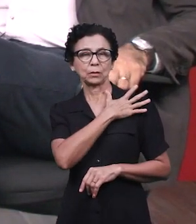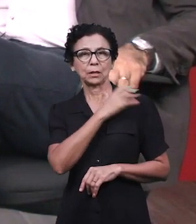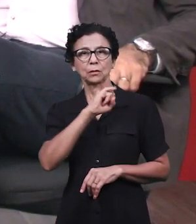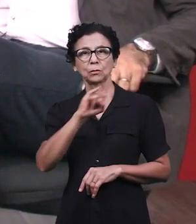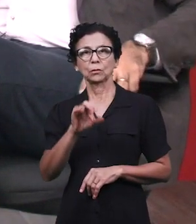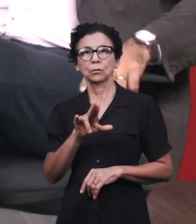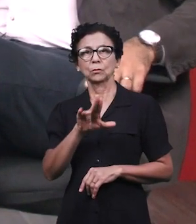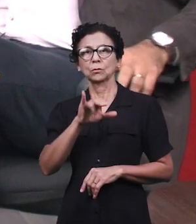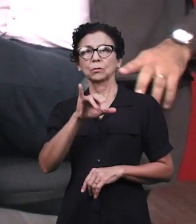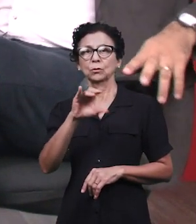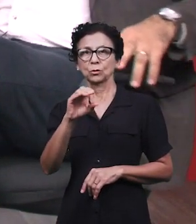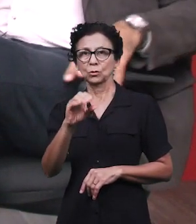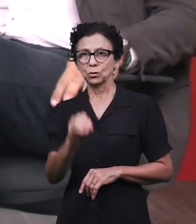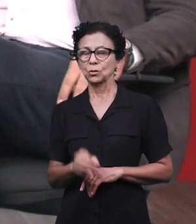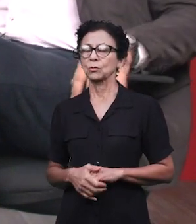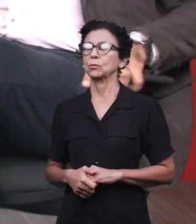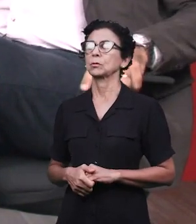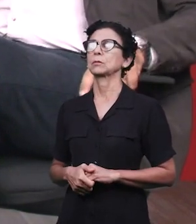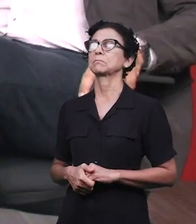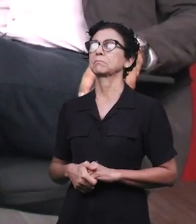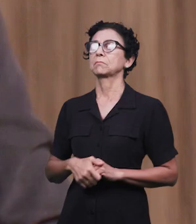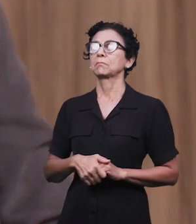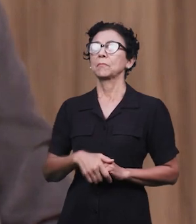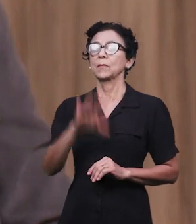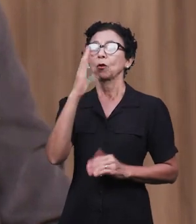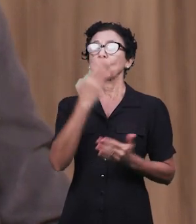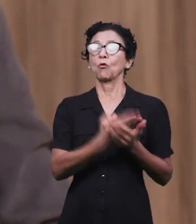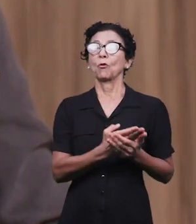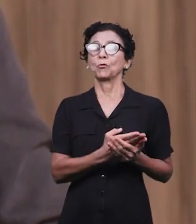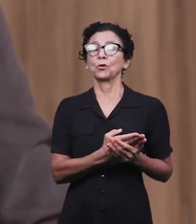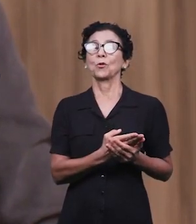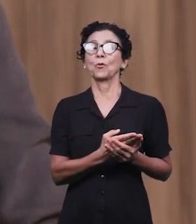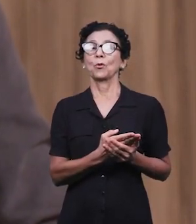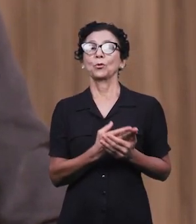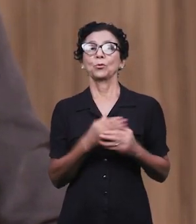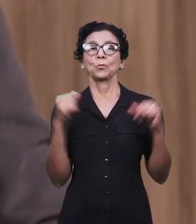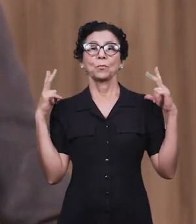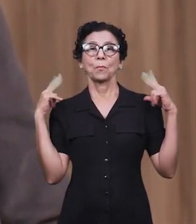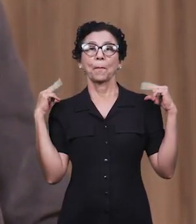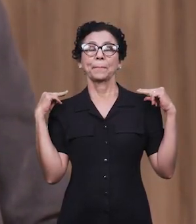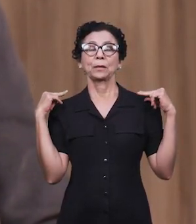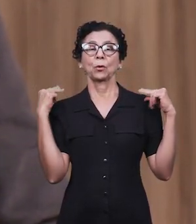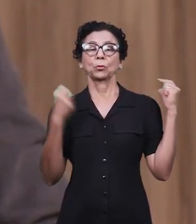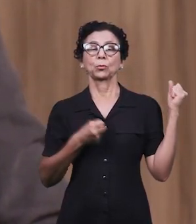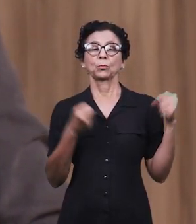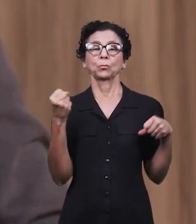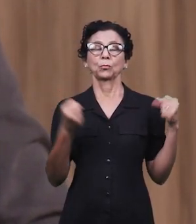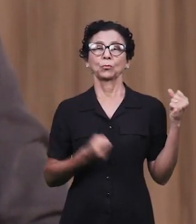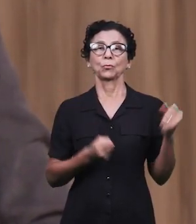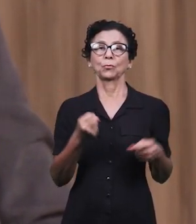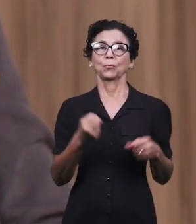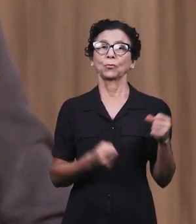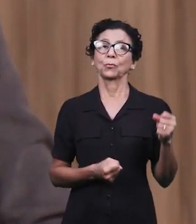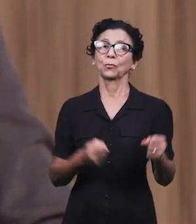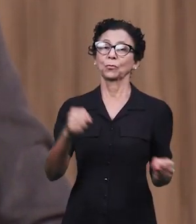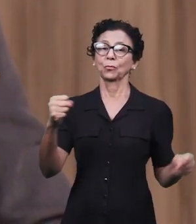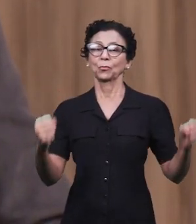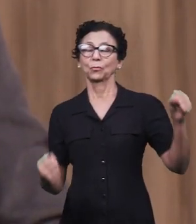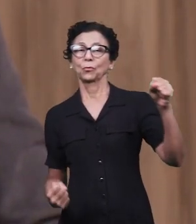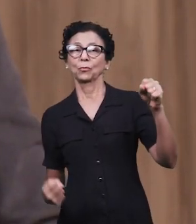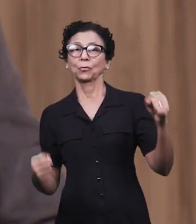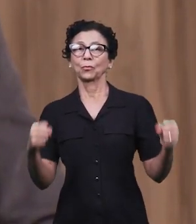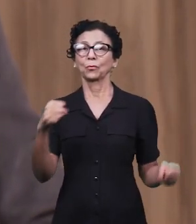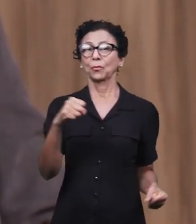pela razão é isso que fazemos, né? Mas pela fé, o que o Senhor fala é o que de fato nós